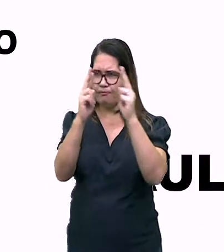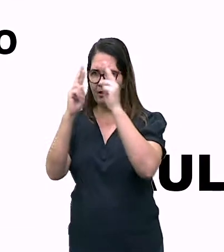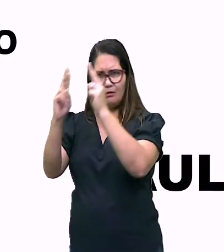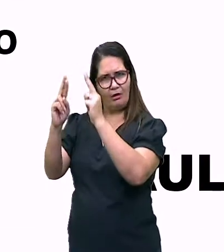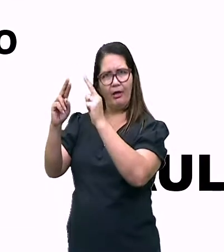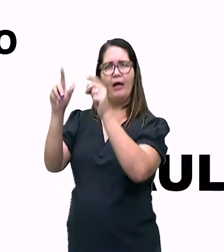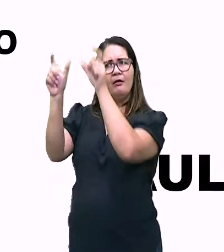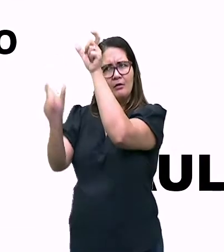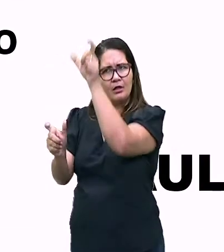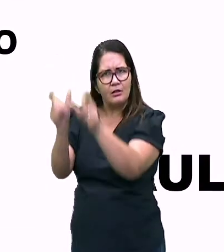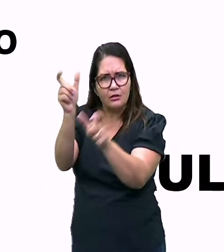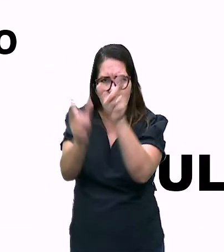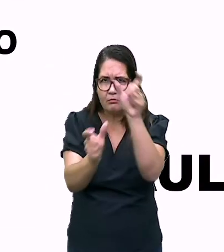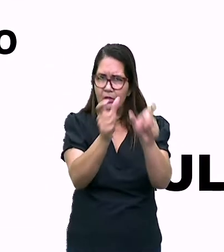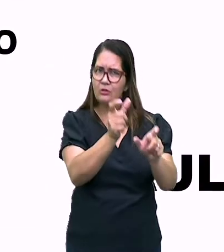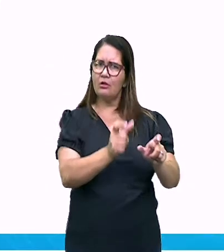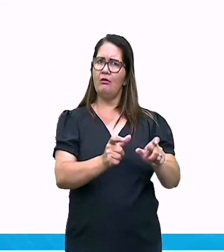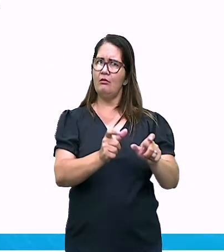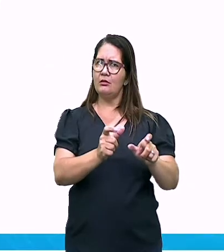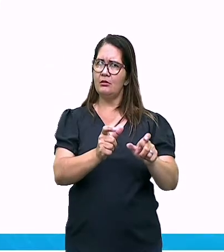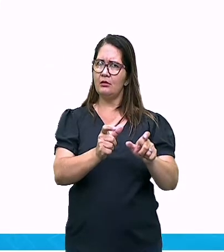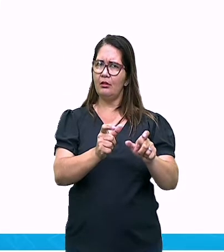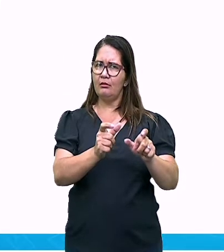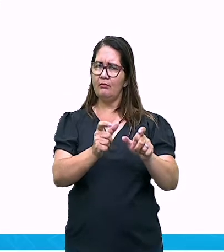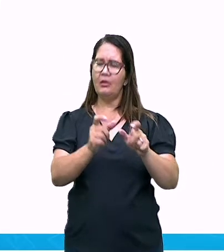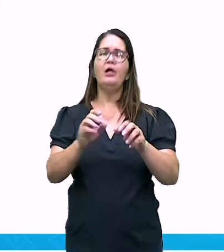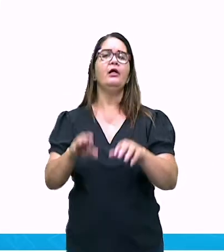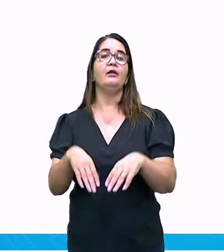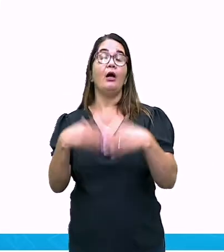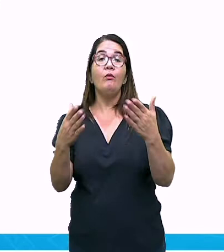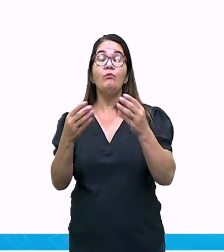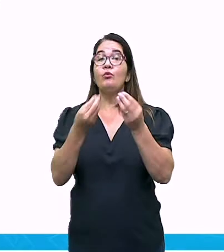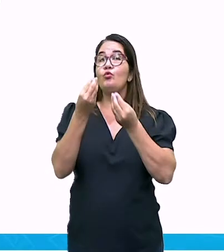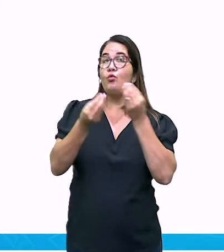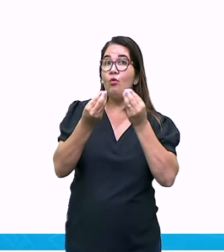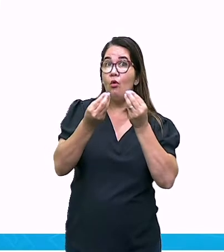coisas mais importantes